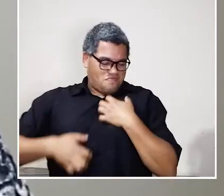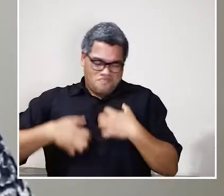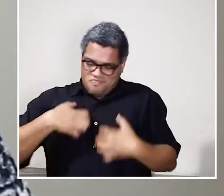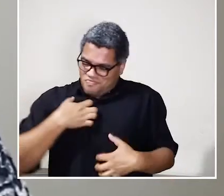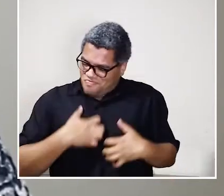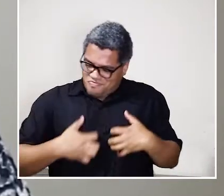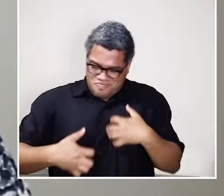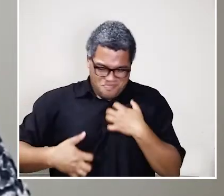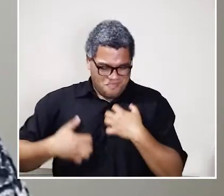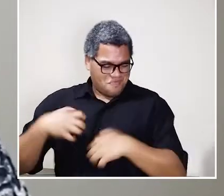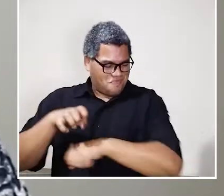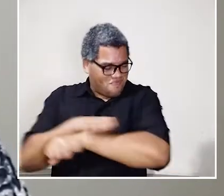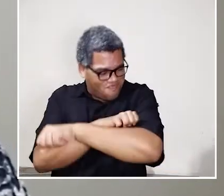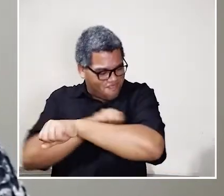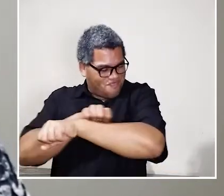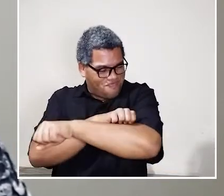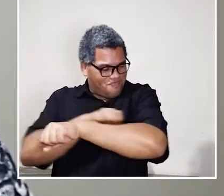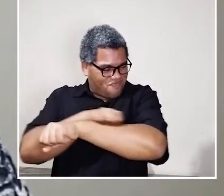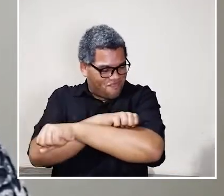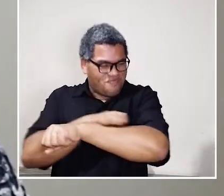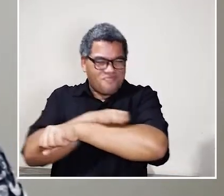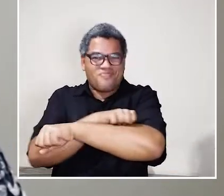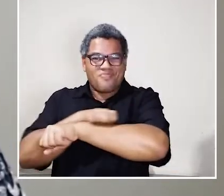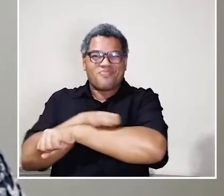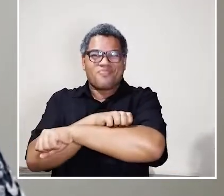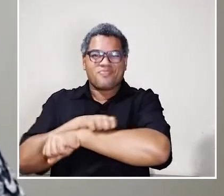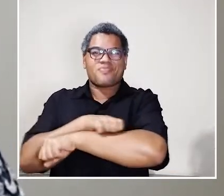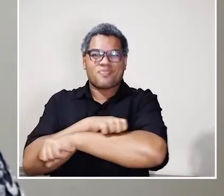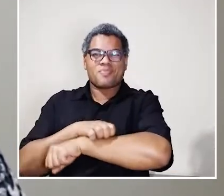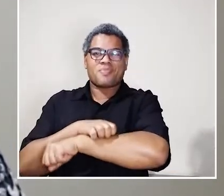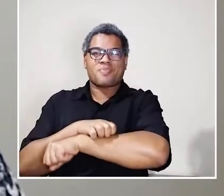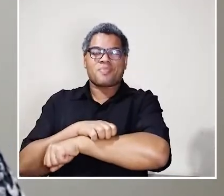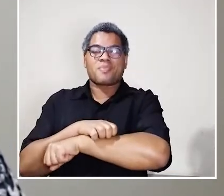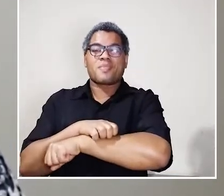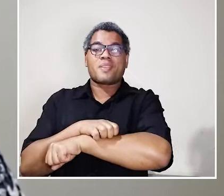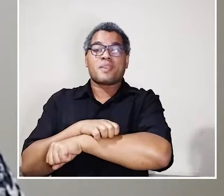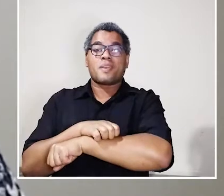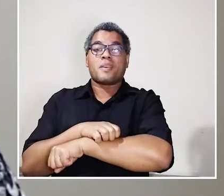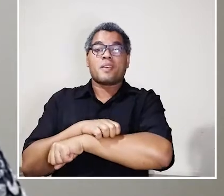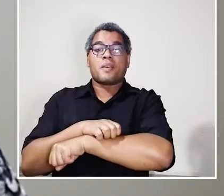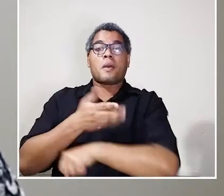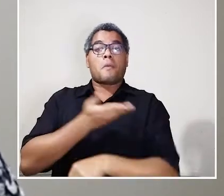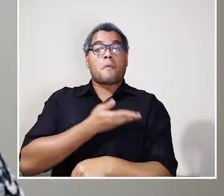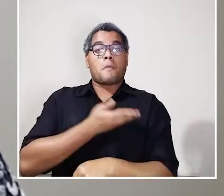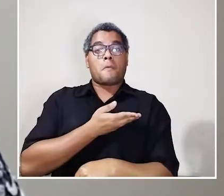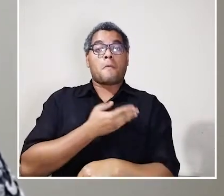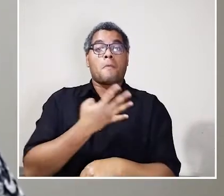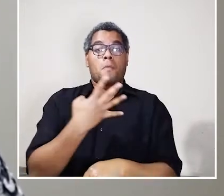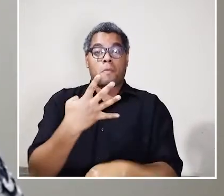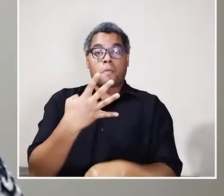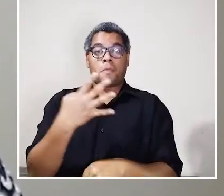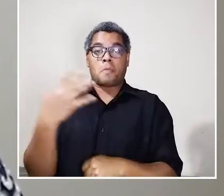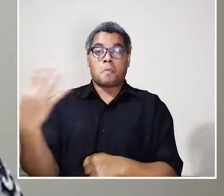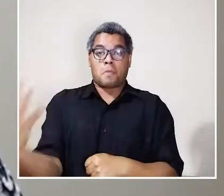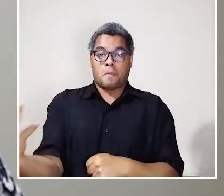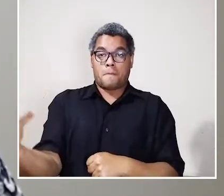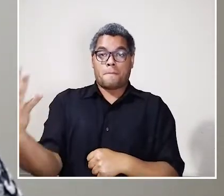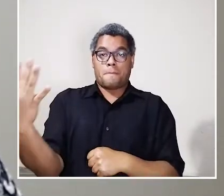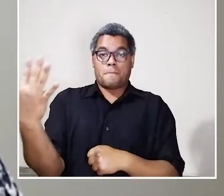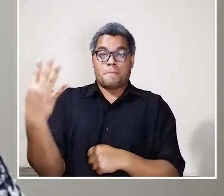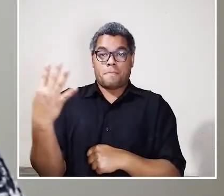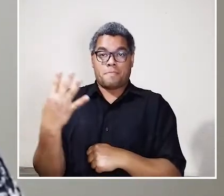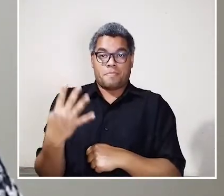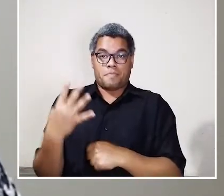feridas horríveis em todo o seu corpo, se coçava com um caco de telha. 4 amigos vieram